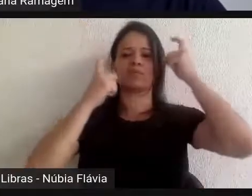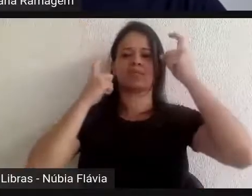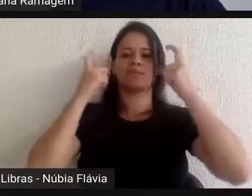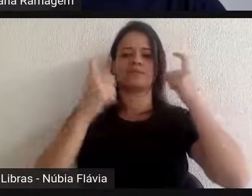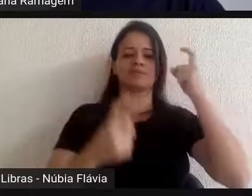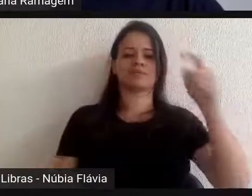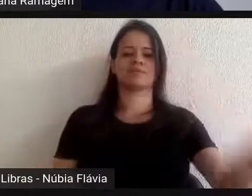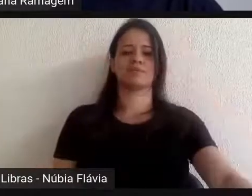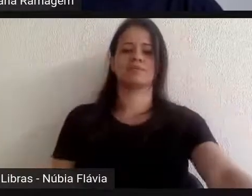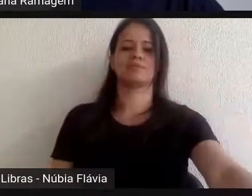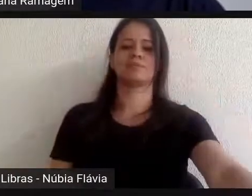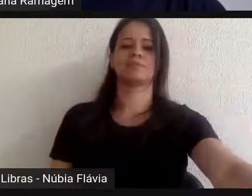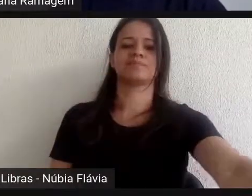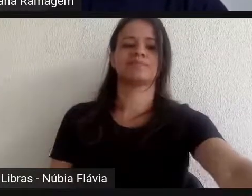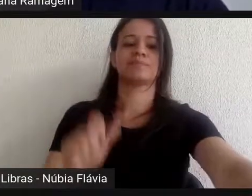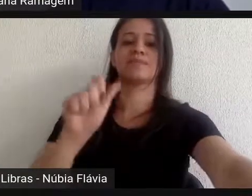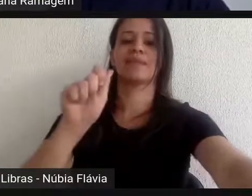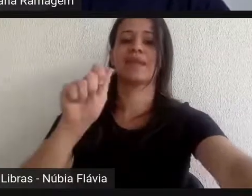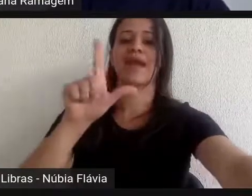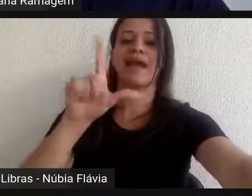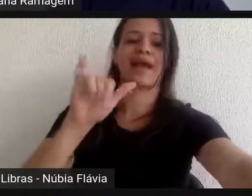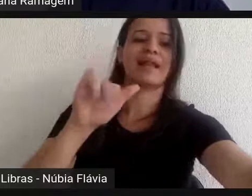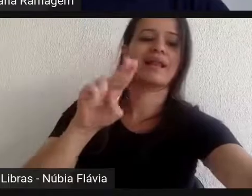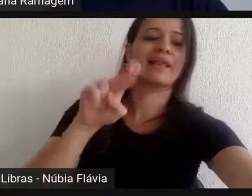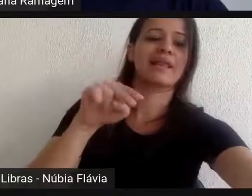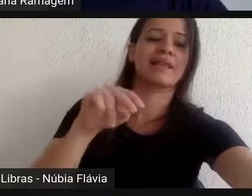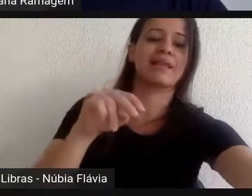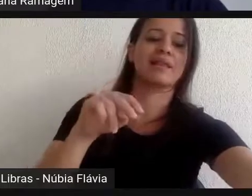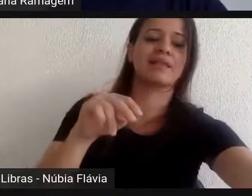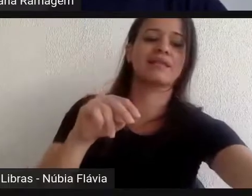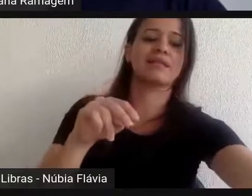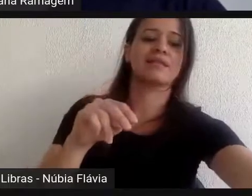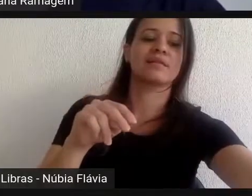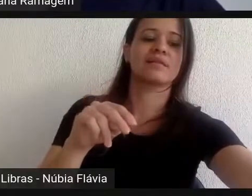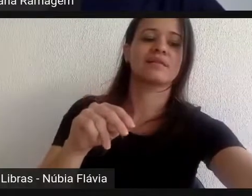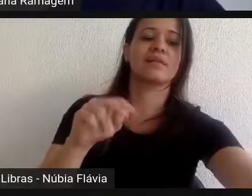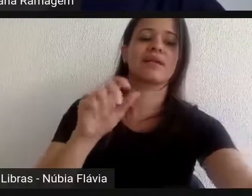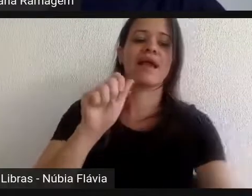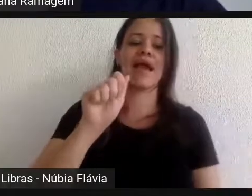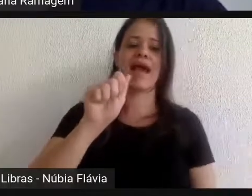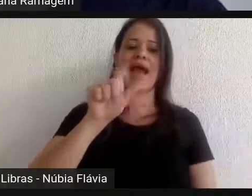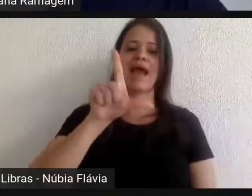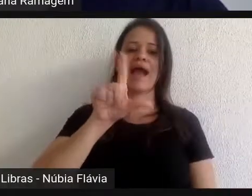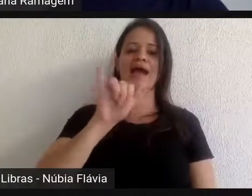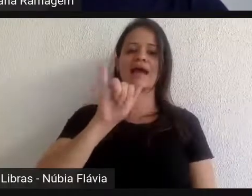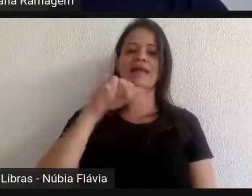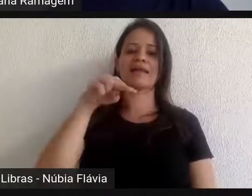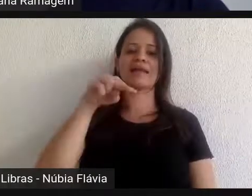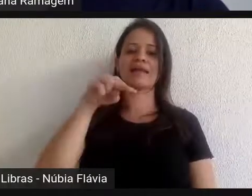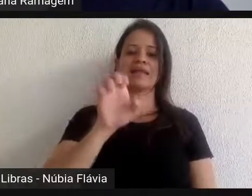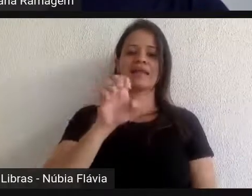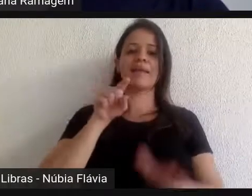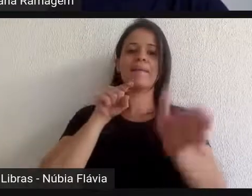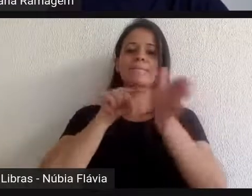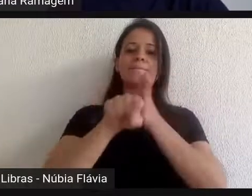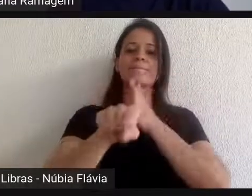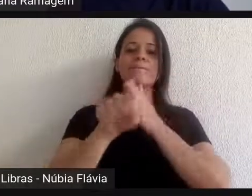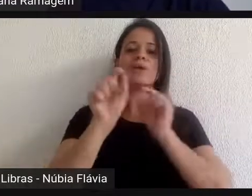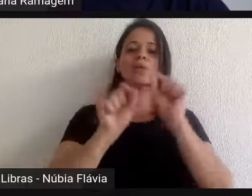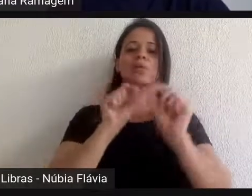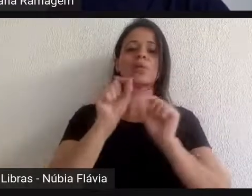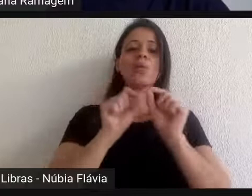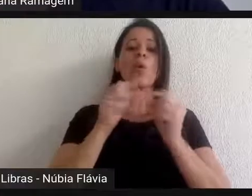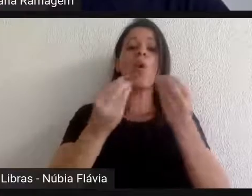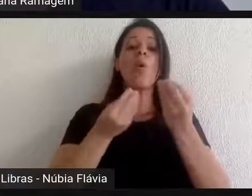Legal. Aline, tem uma pergunta aqui da Helena Morim. Ela pergunta, ela pede alguma dica para